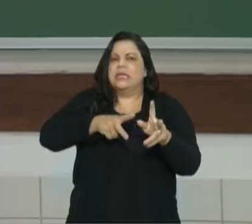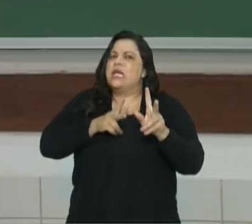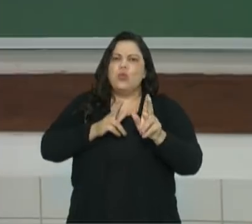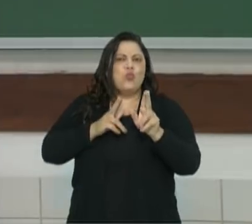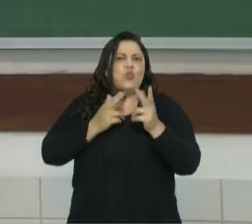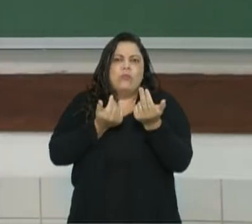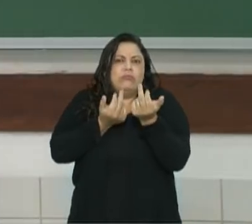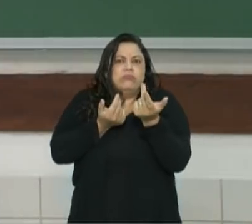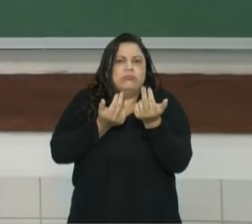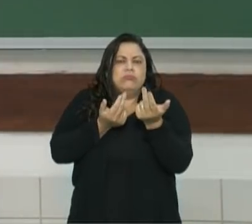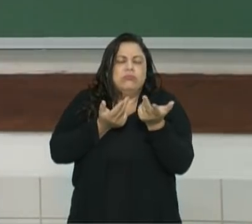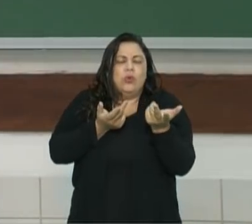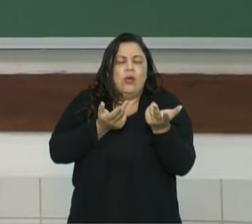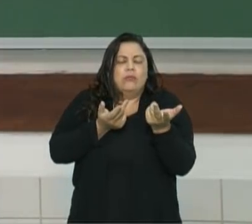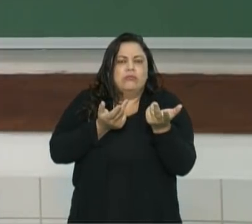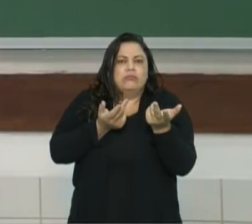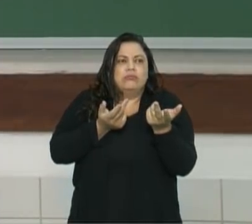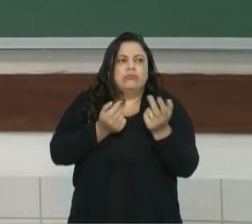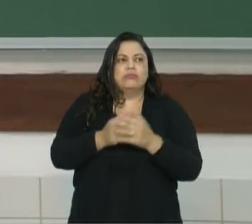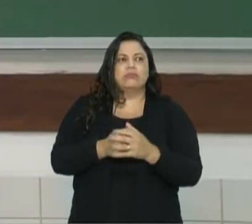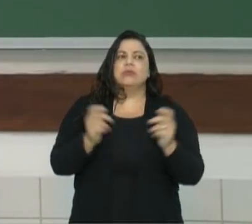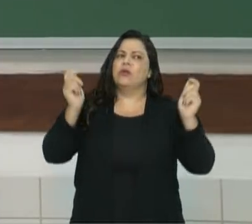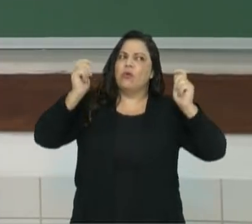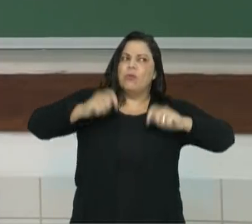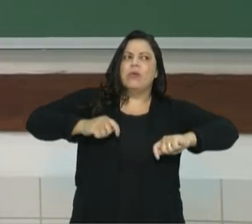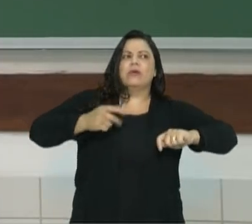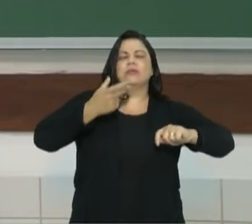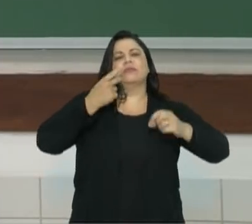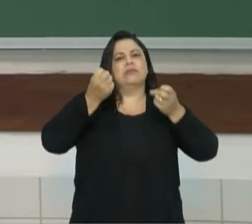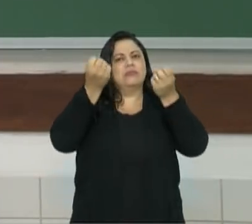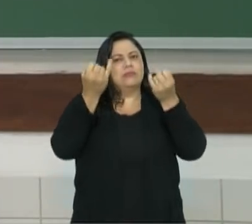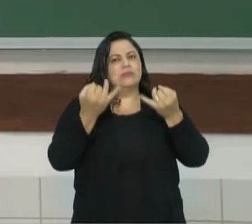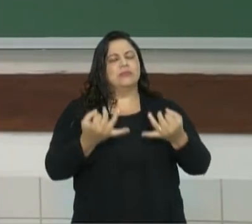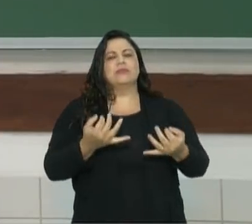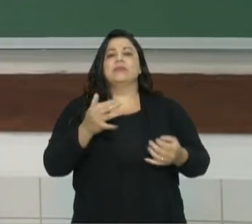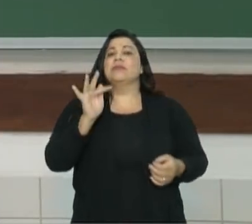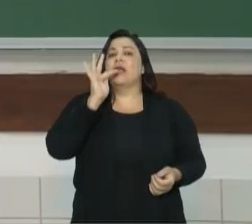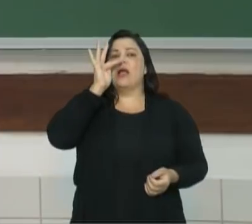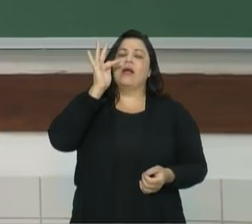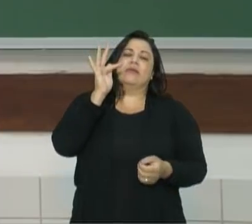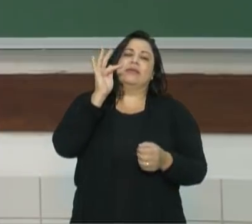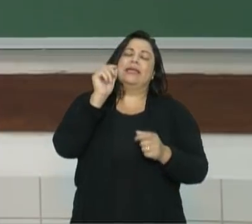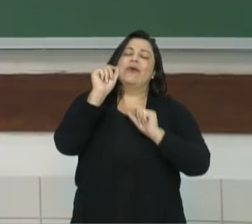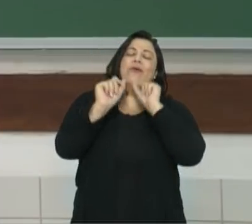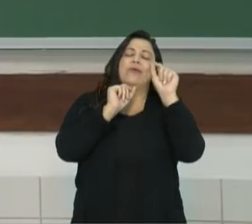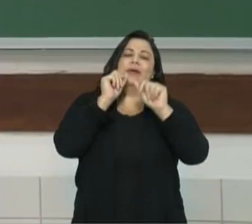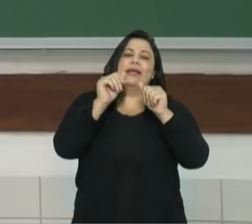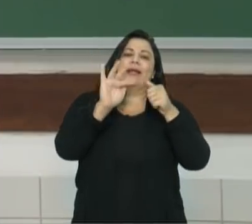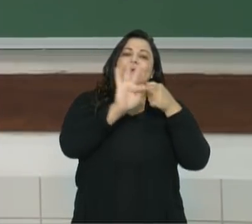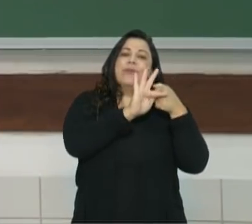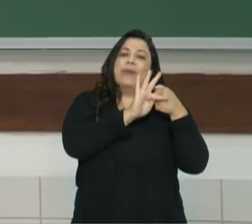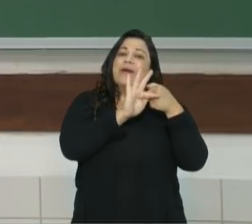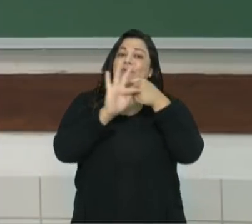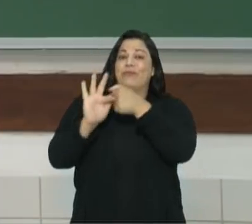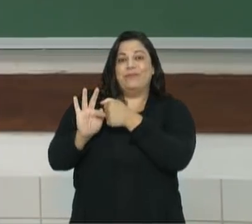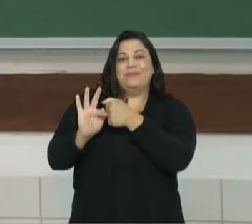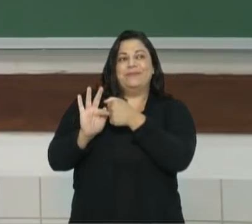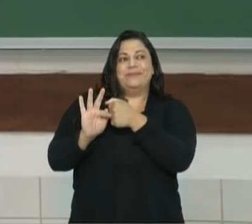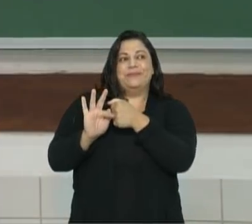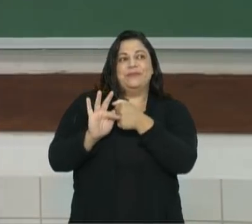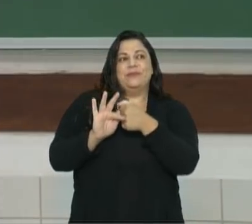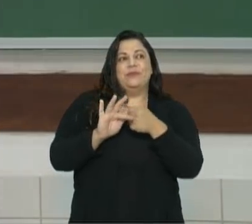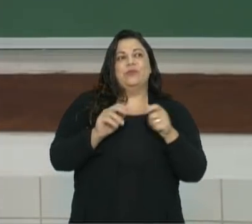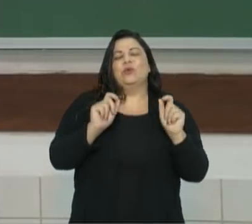pode dizer que essa é uma força, né, está na mesma direção, mesmo sentido, então, deslocamento,